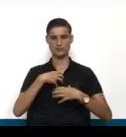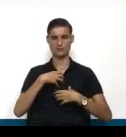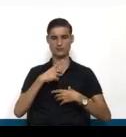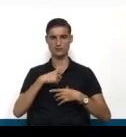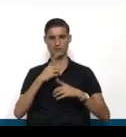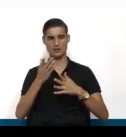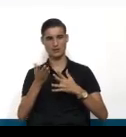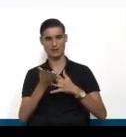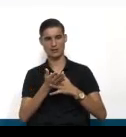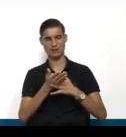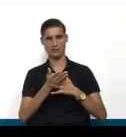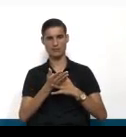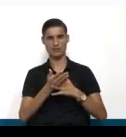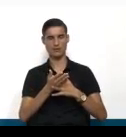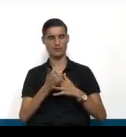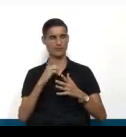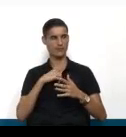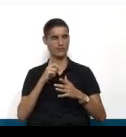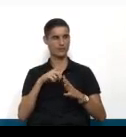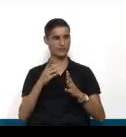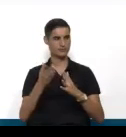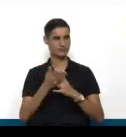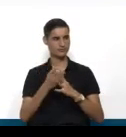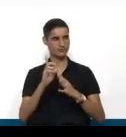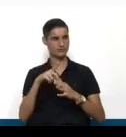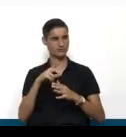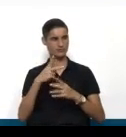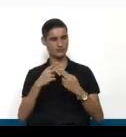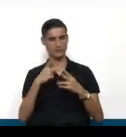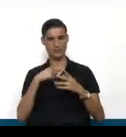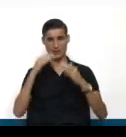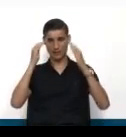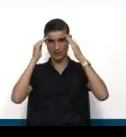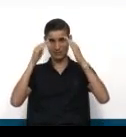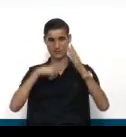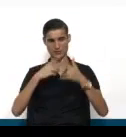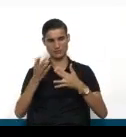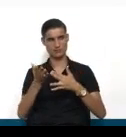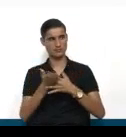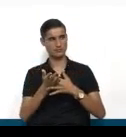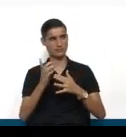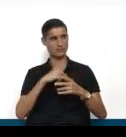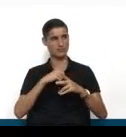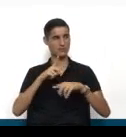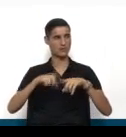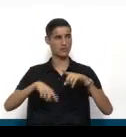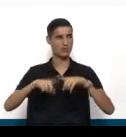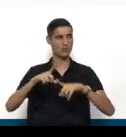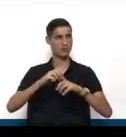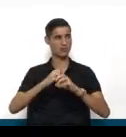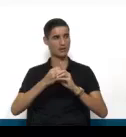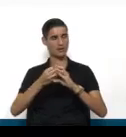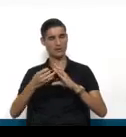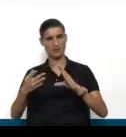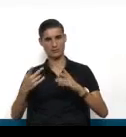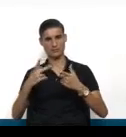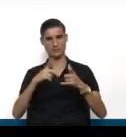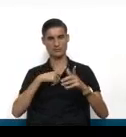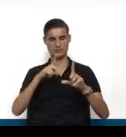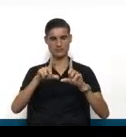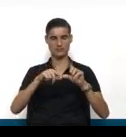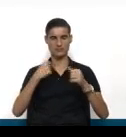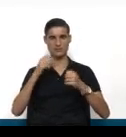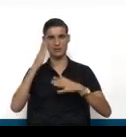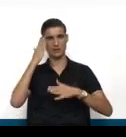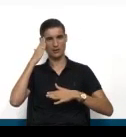já um intervalo de Ohm, né? Respeitando esses intervalos, que são algumas características, algumas definições que a gente tem